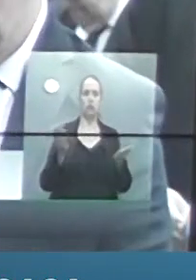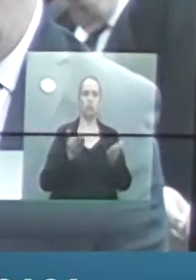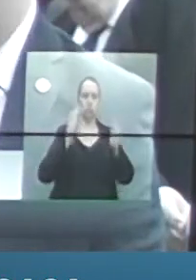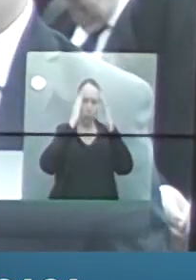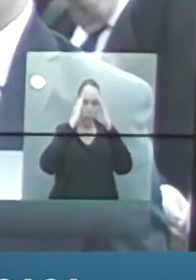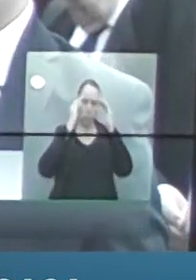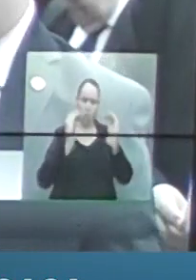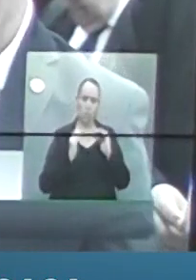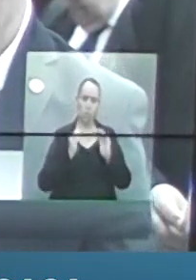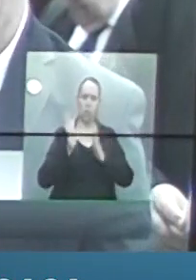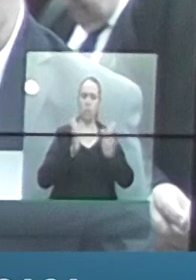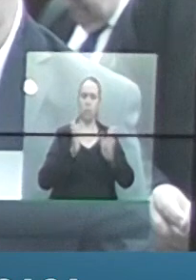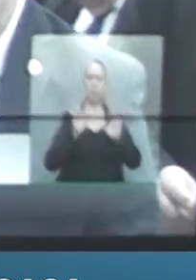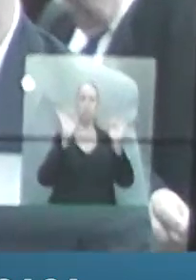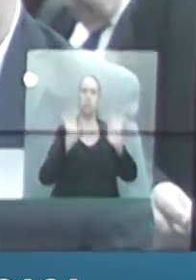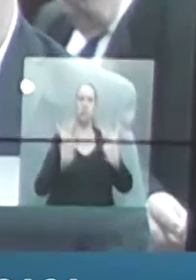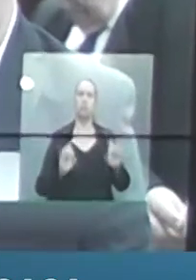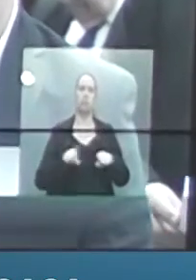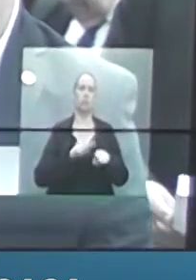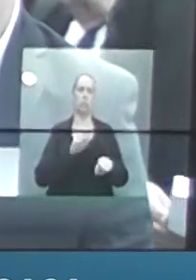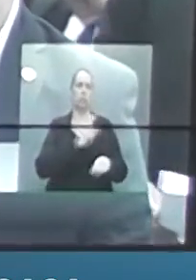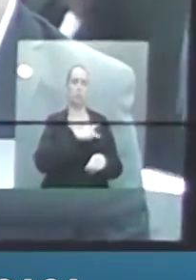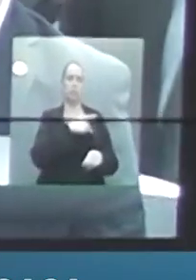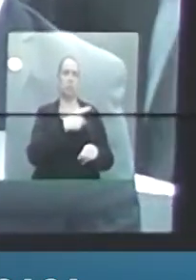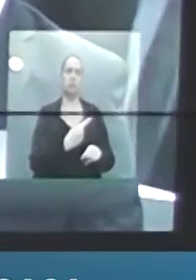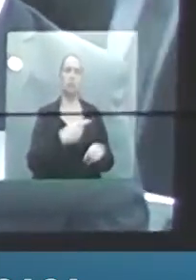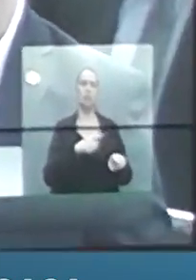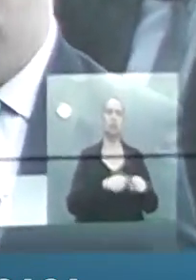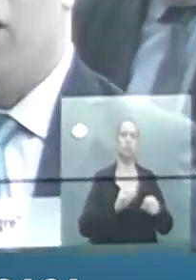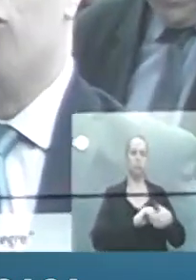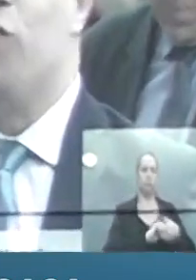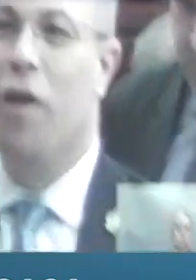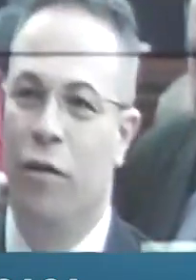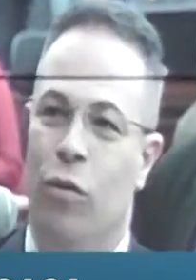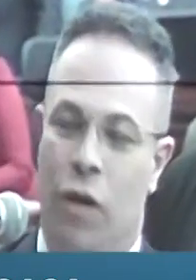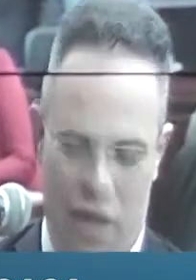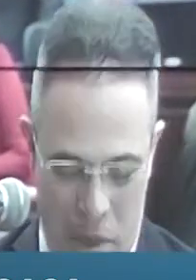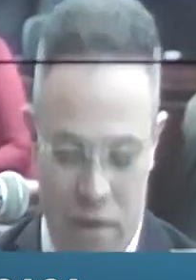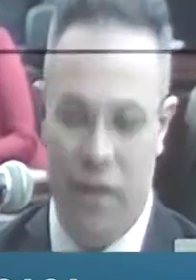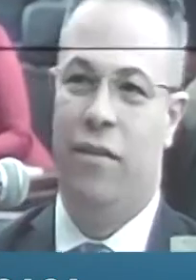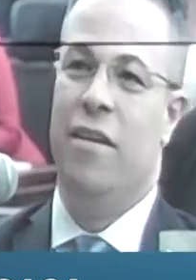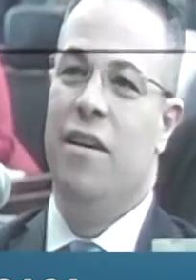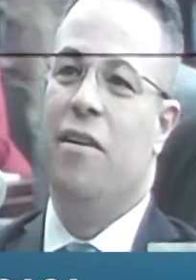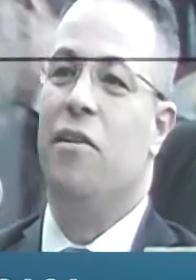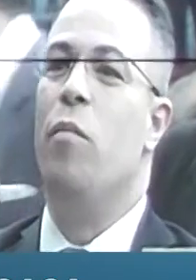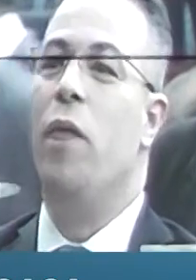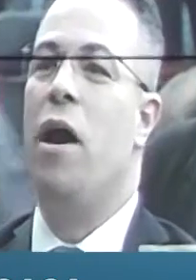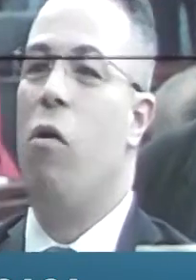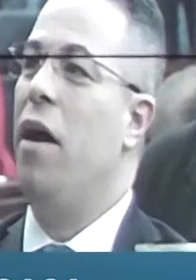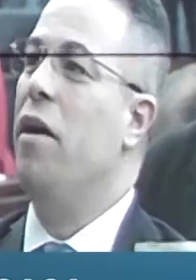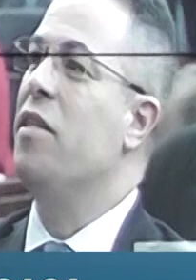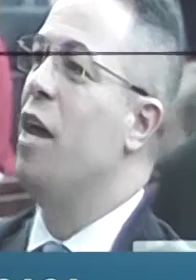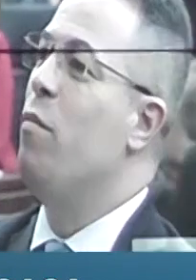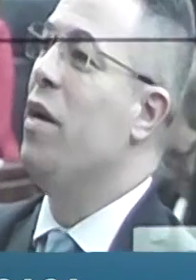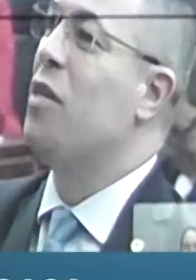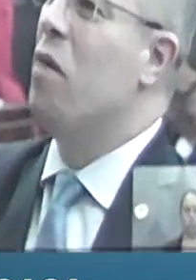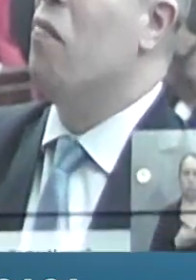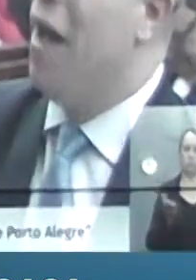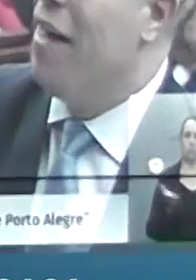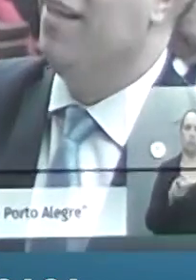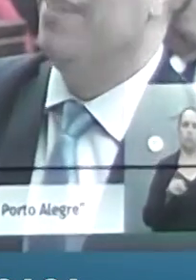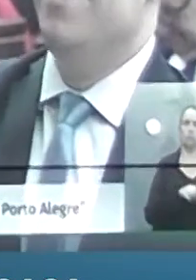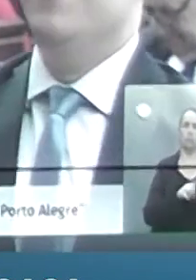Saudar o nosso presidente, também o nosso governador Alfredo Engler, que também agora recebe esta